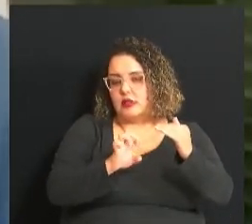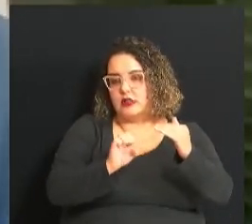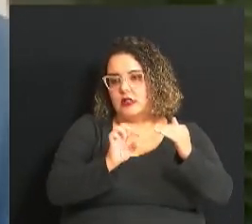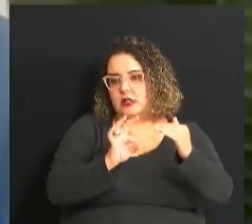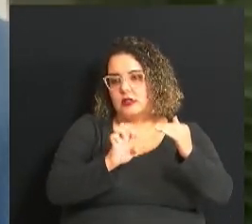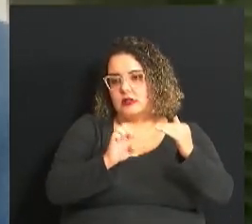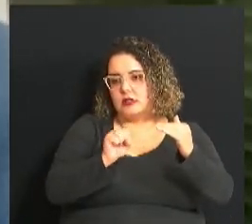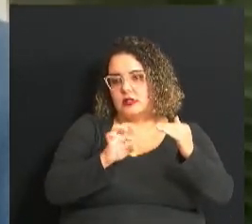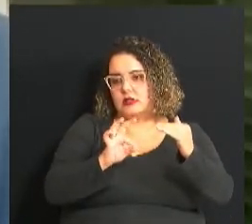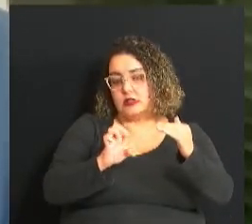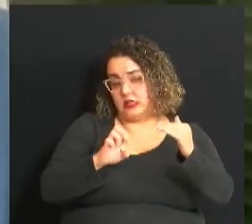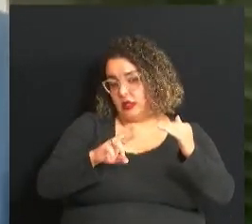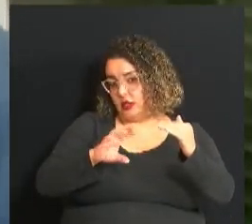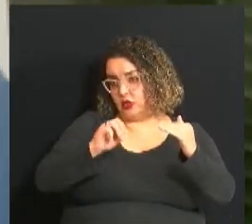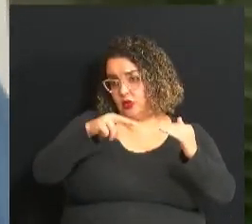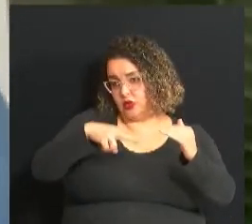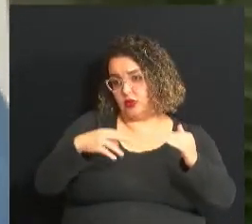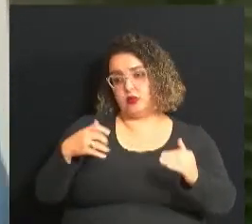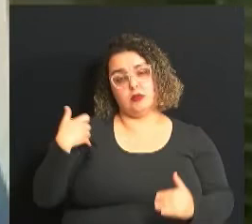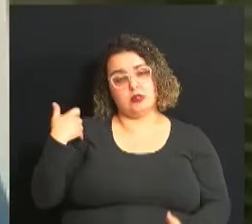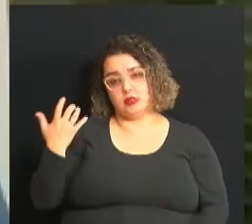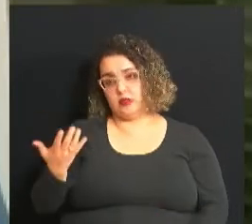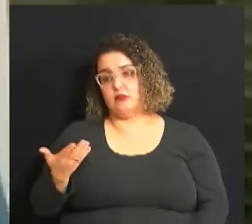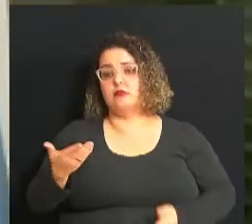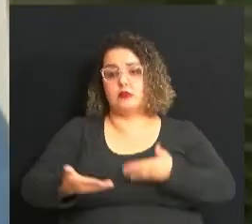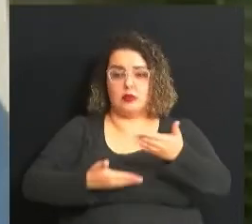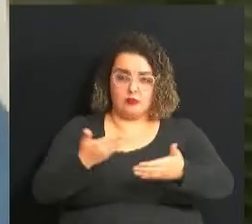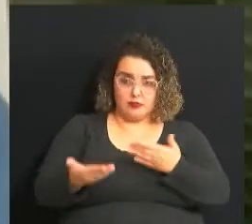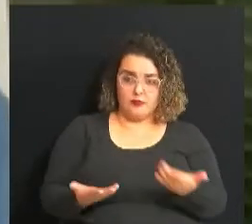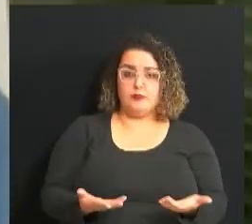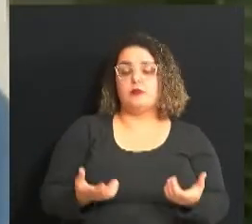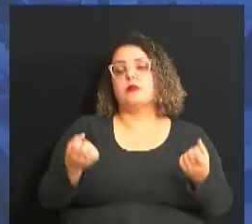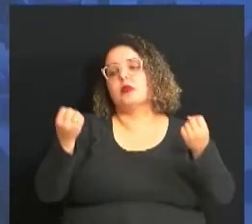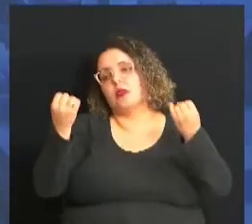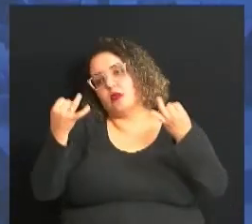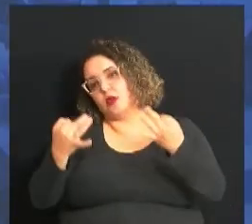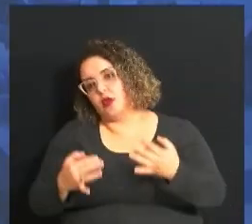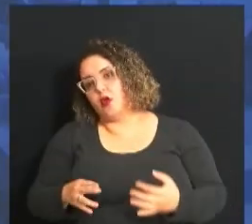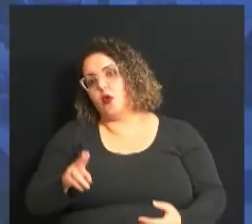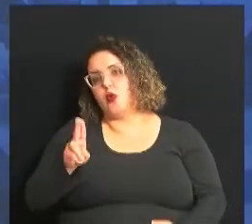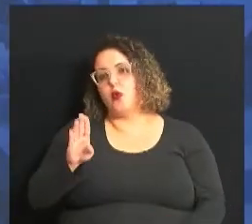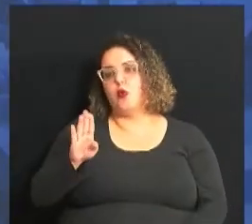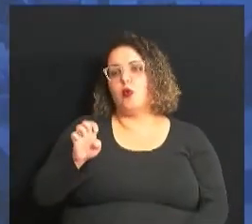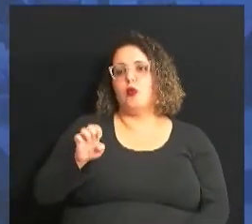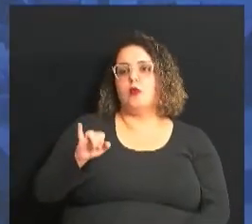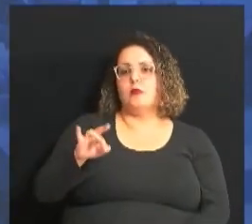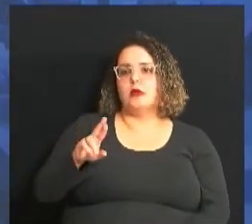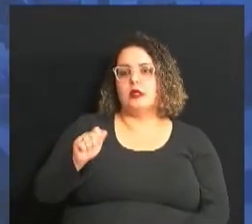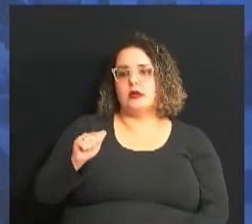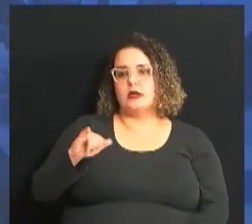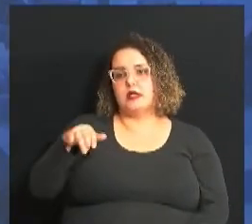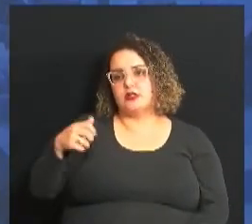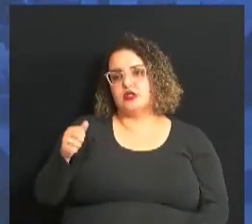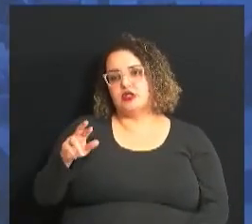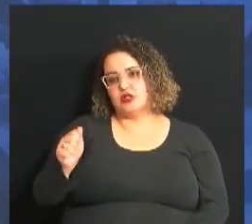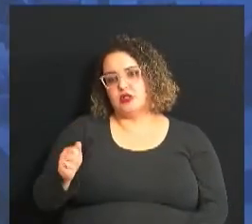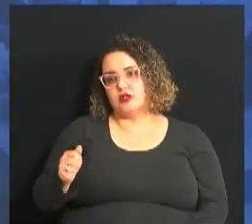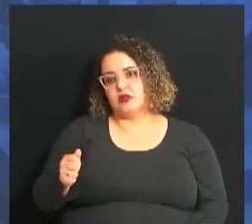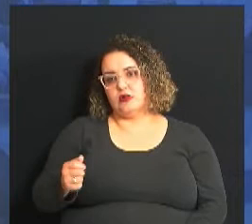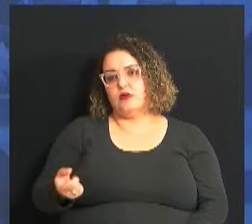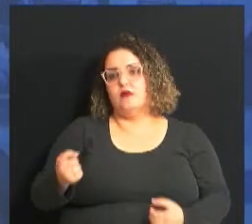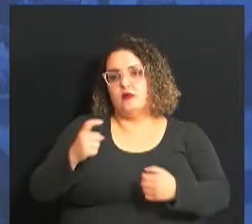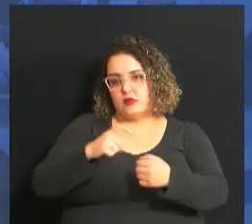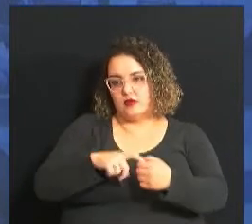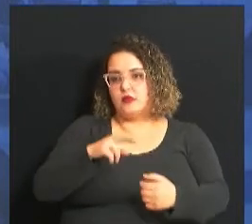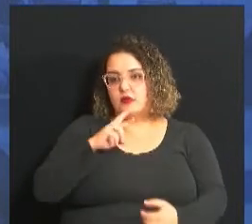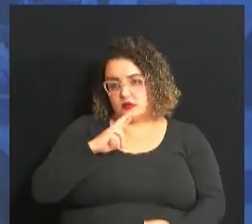aí a gente vai tratar esses casos. Então, a explicação do doutor Ubirajara. Doutor, eu vou voltar na sua resposta lá anterior, pegar o exemplo